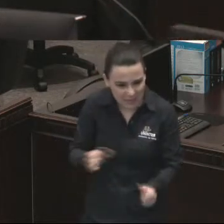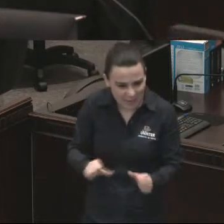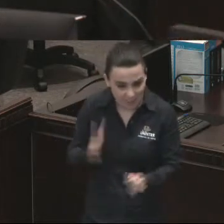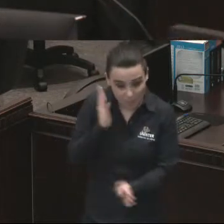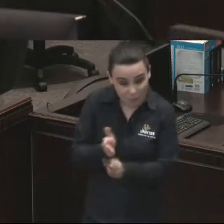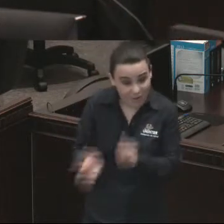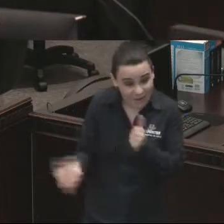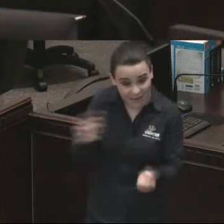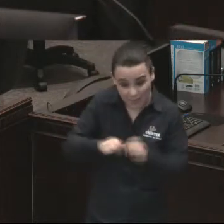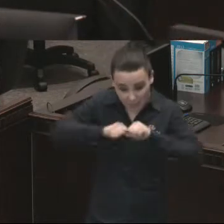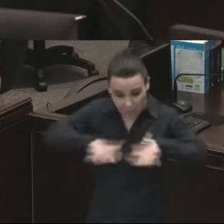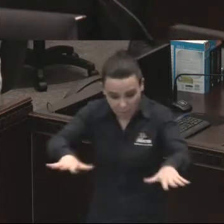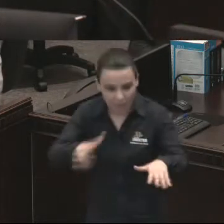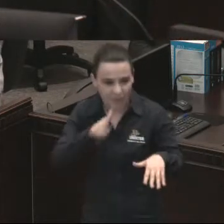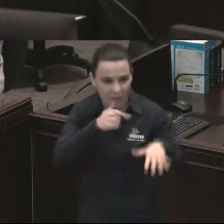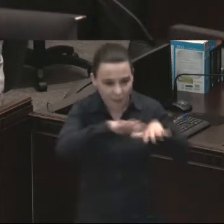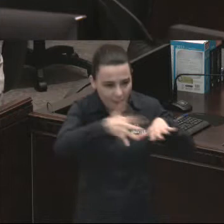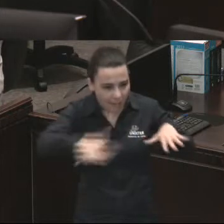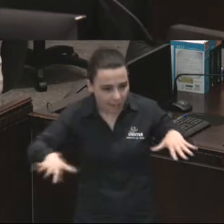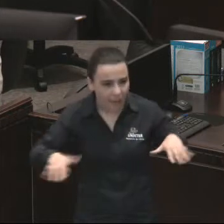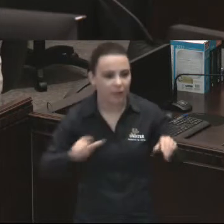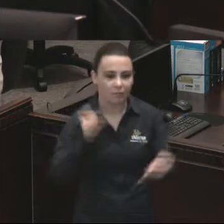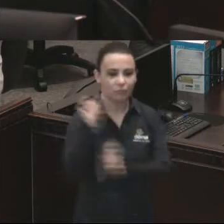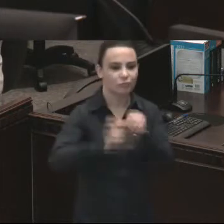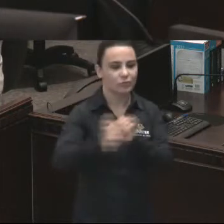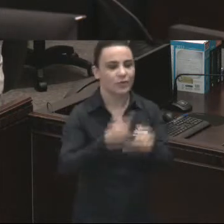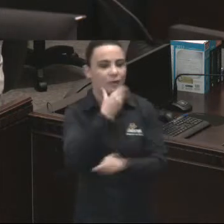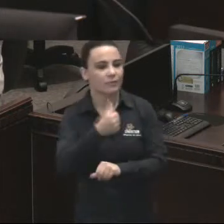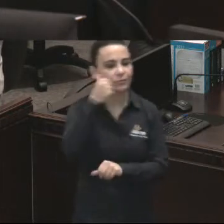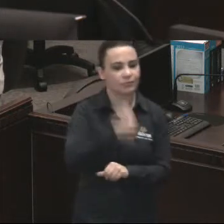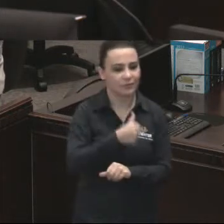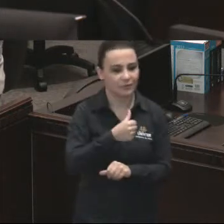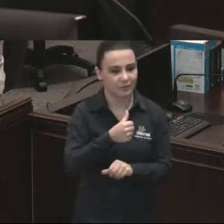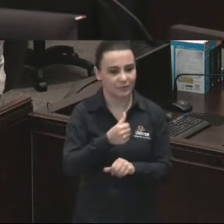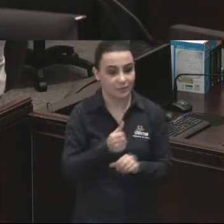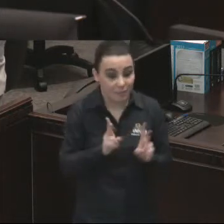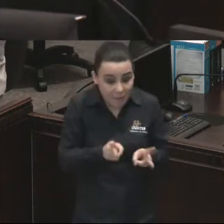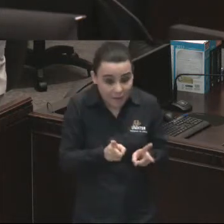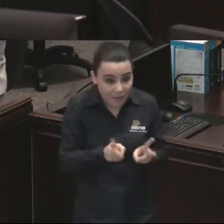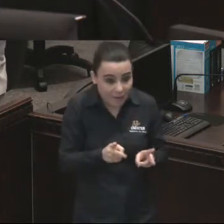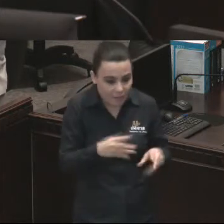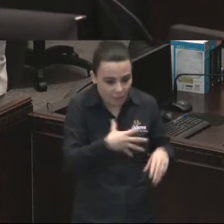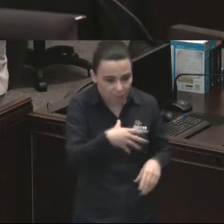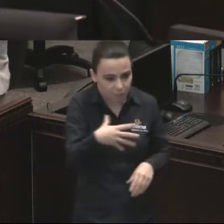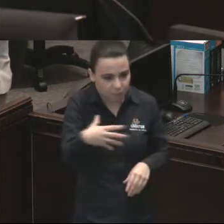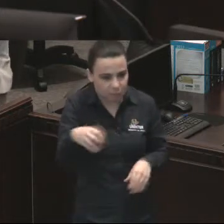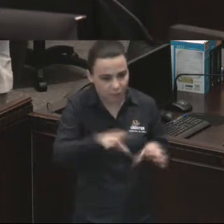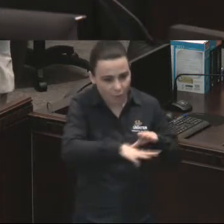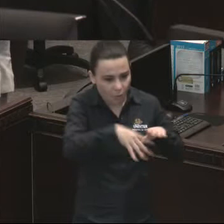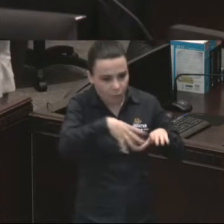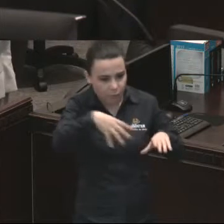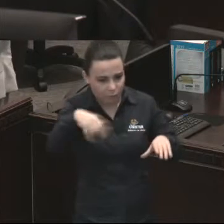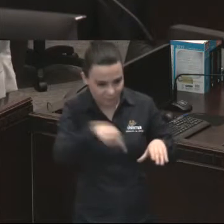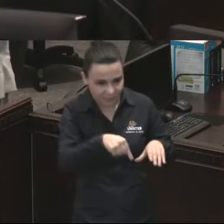Essa alteração, né, também nos peixes de comportamento, alterando a reprodução, indução de alguns